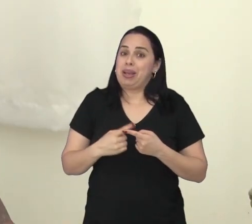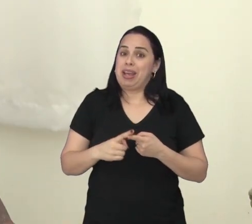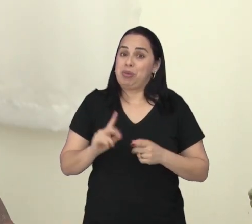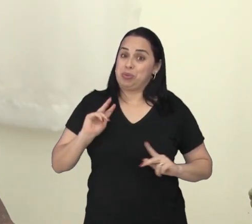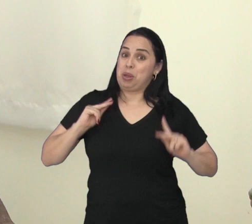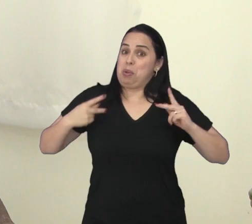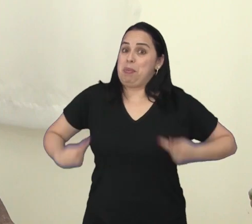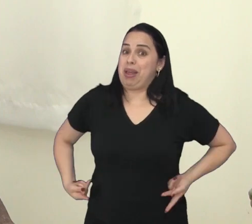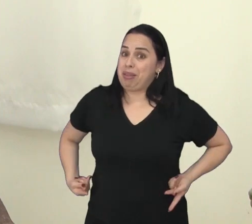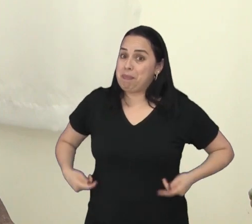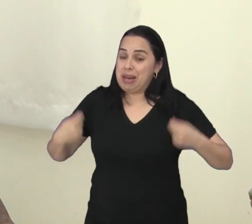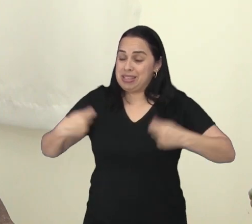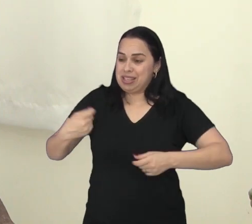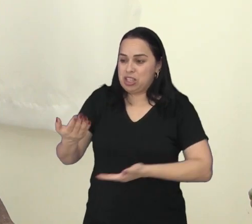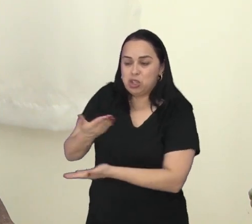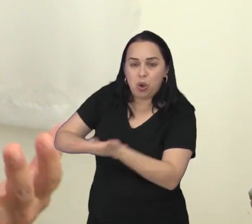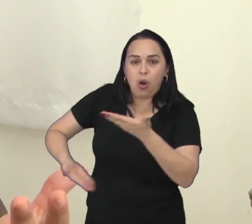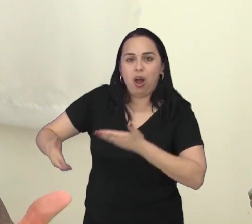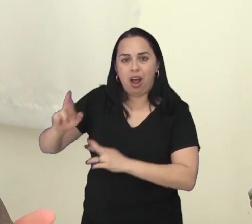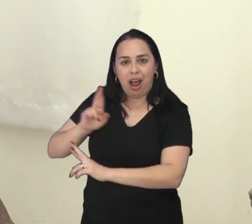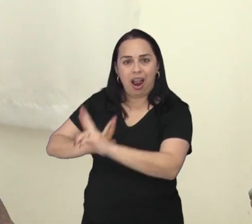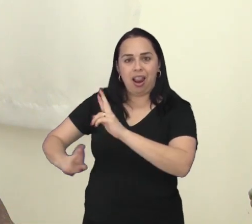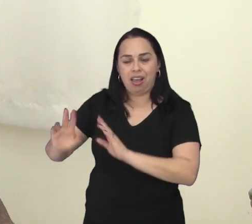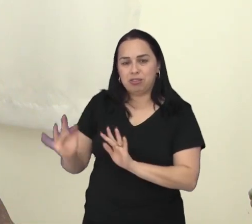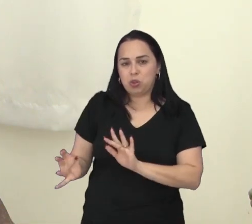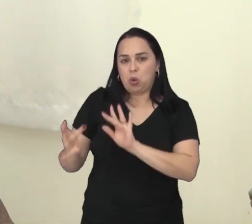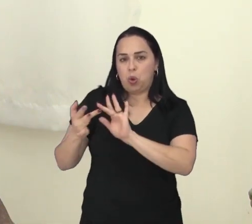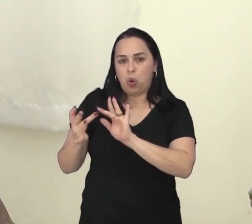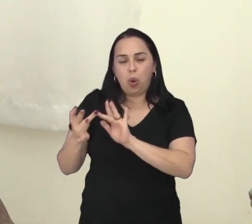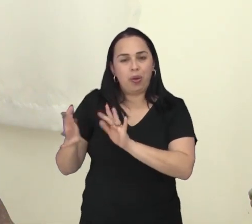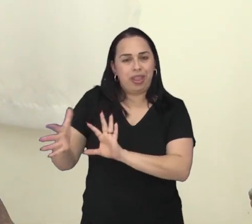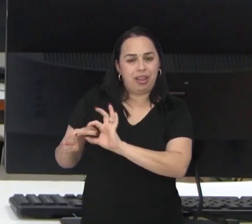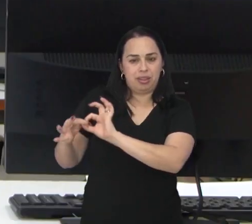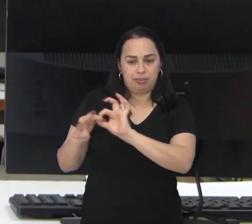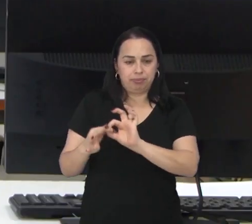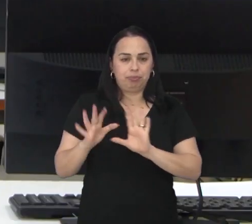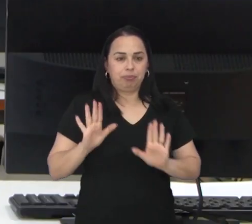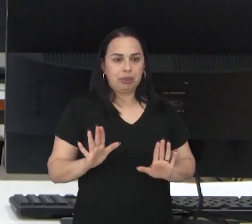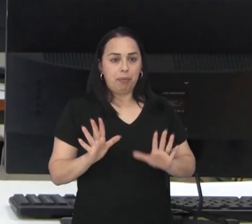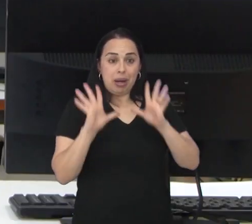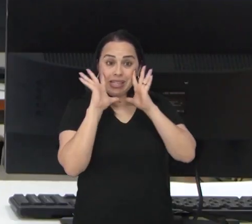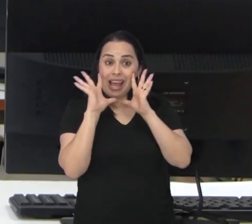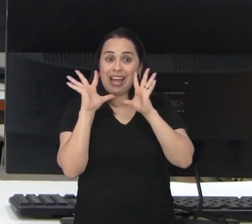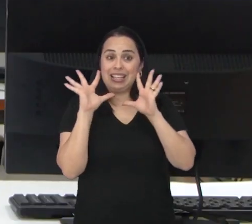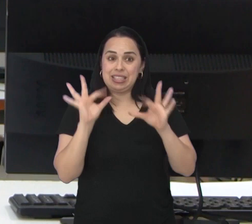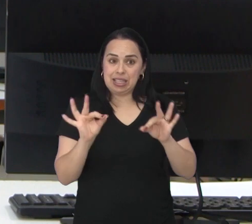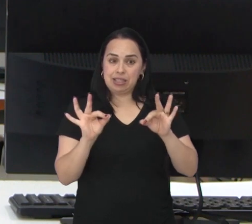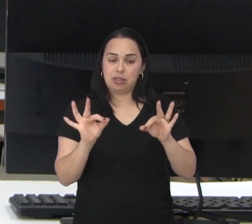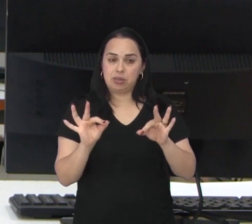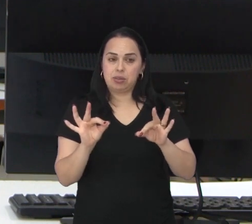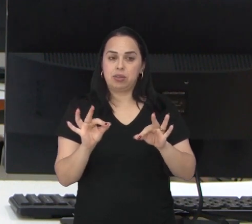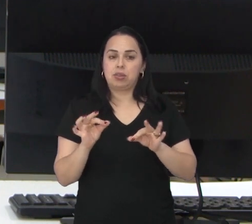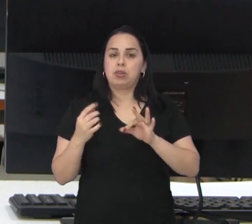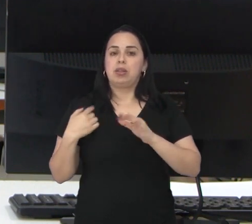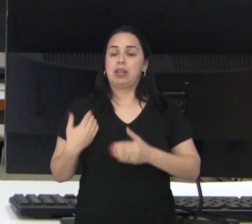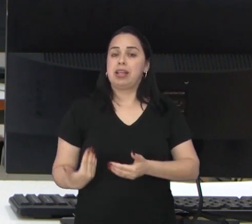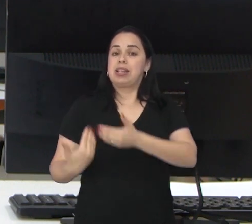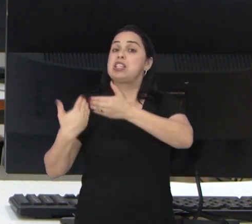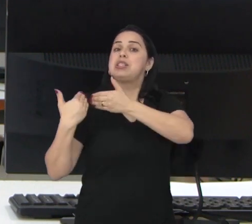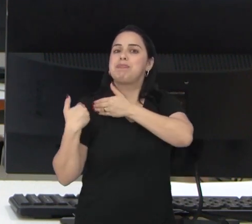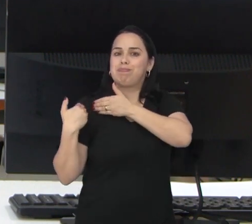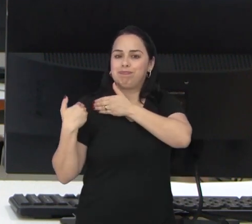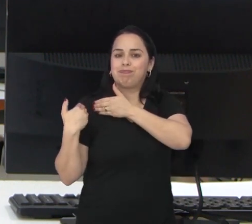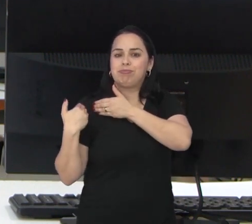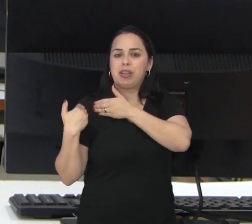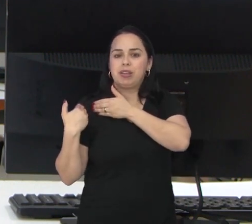para se relacionar umas com as outras, né? A criar vínculo com as outras pessoas. A melhor maneira é a gente se atentar principalmente aos nossos compromissos.